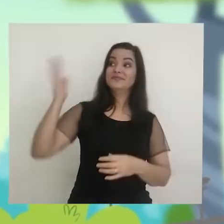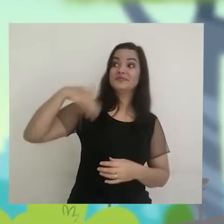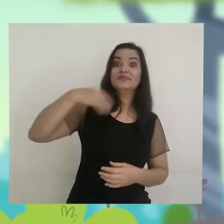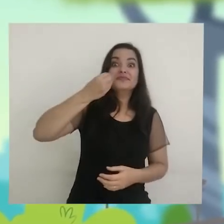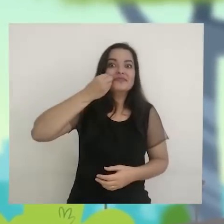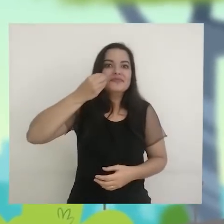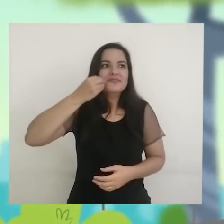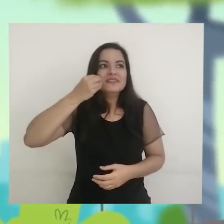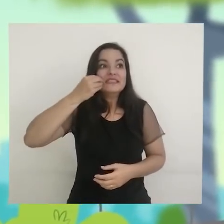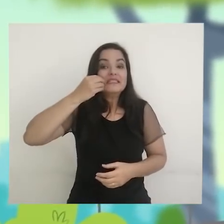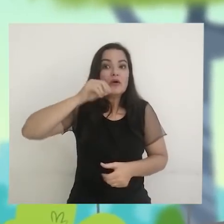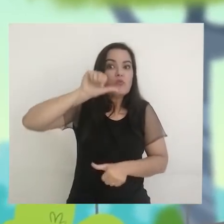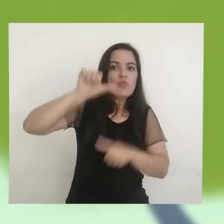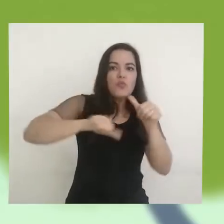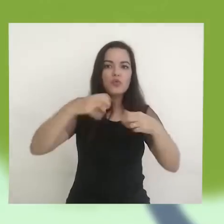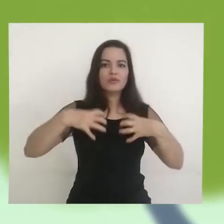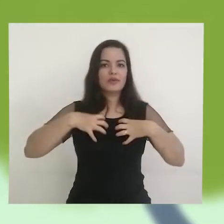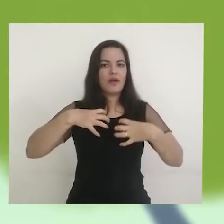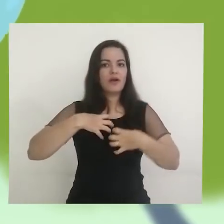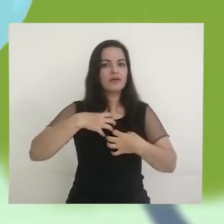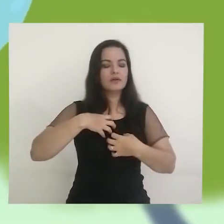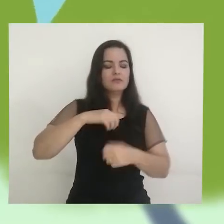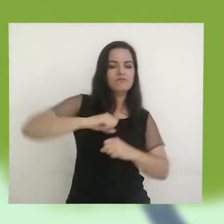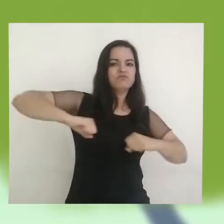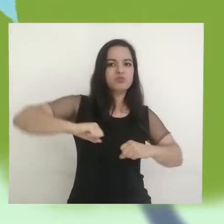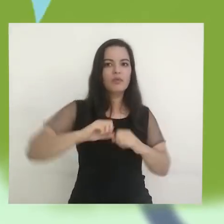Vamos tentar virar outro formato.